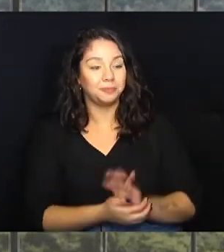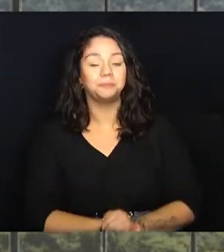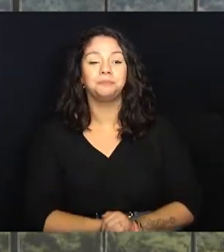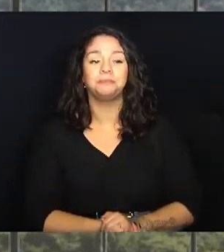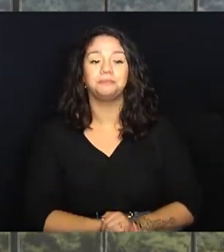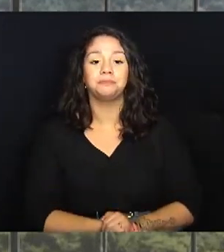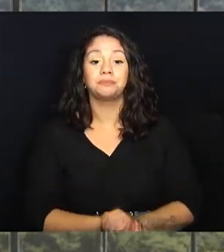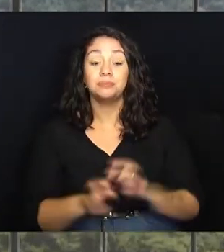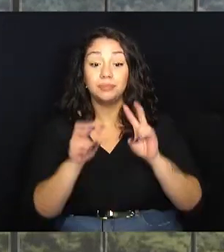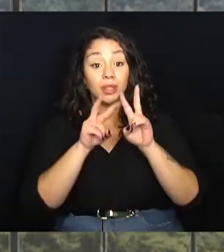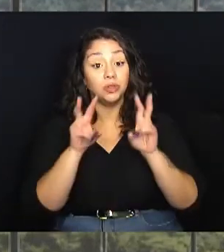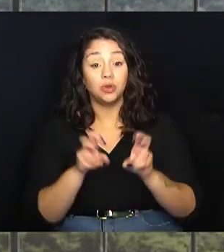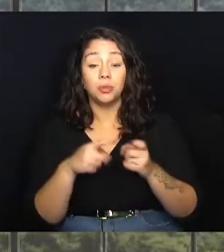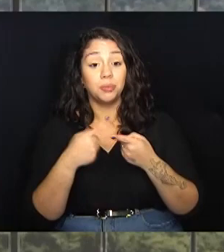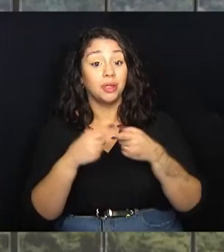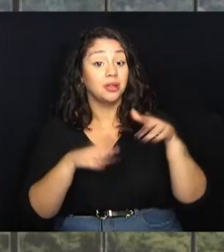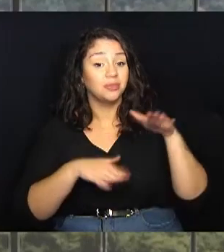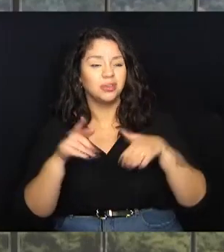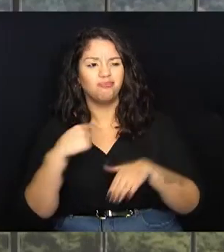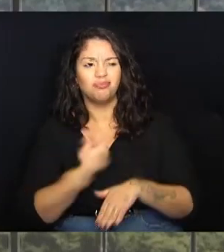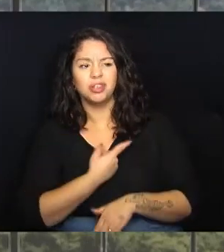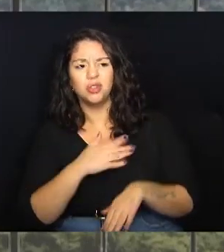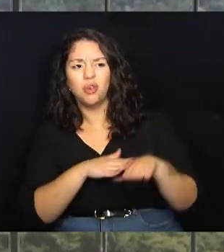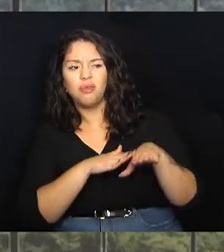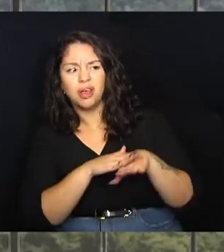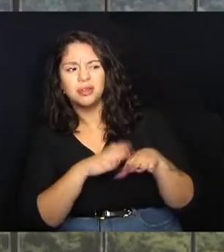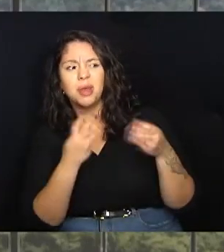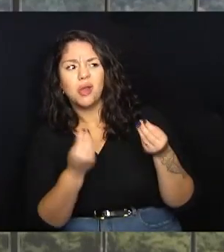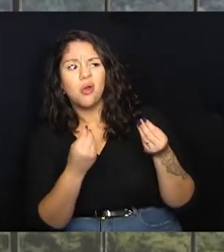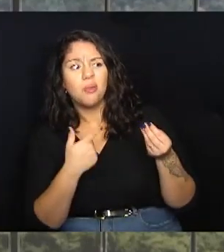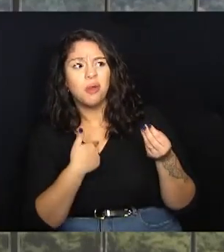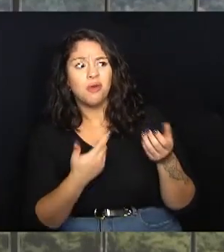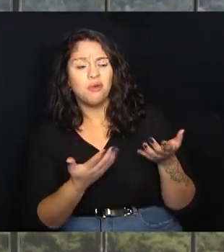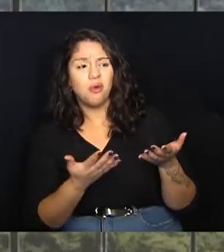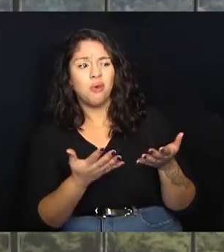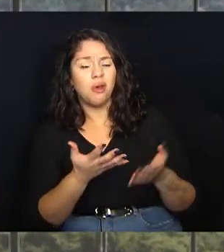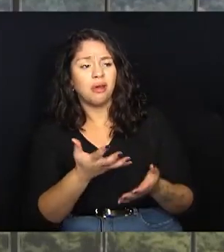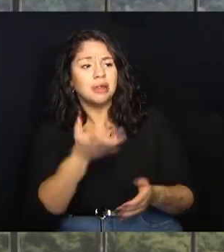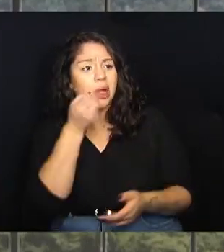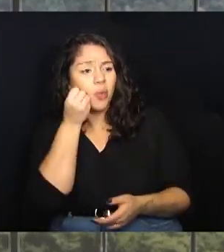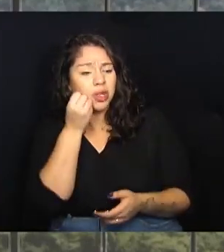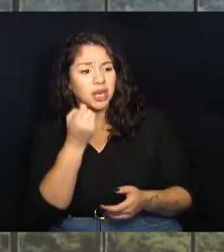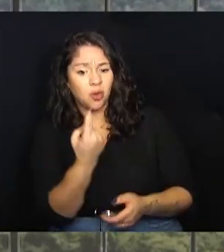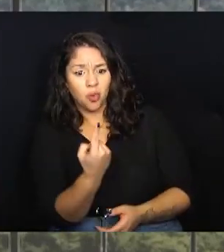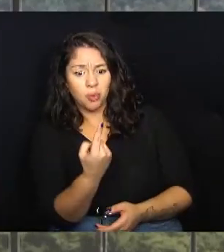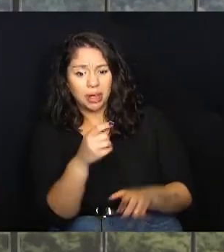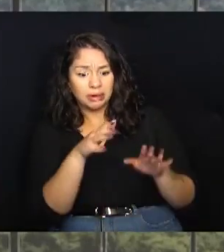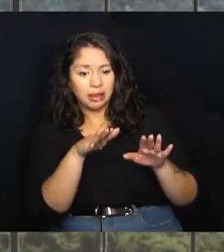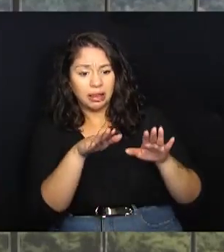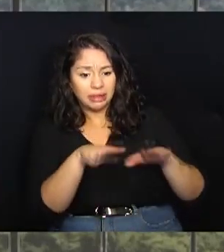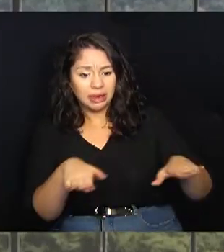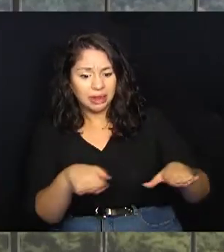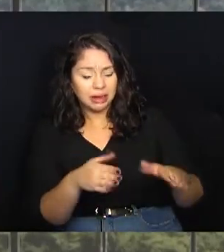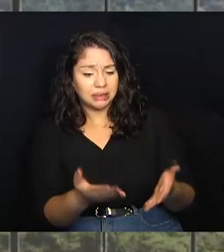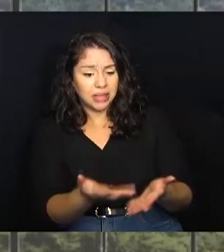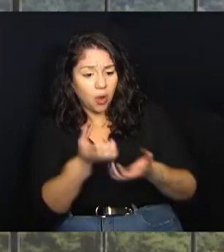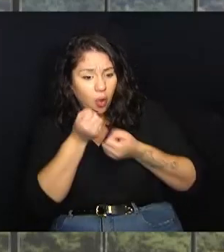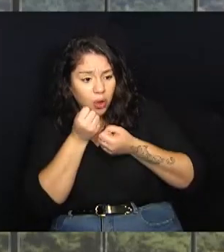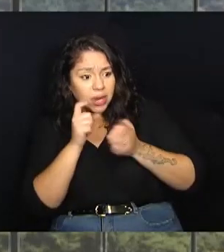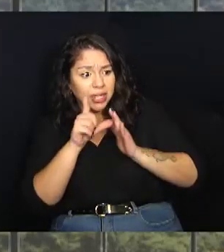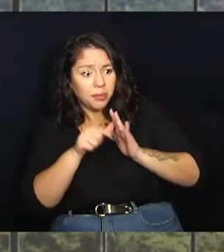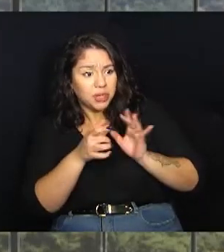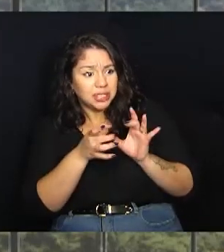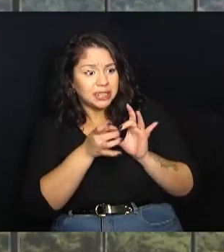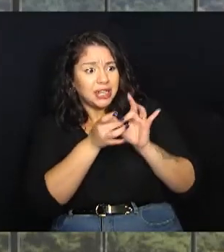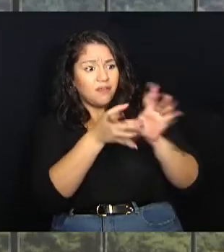essa questão que muitas vezes quando a gente até conversa, a pessoa fala, mas como eu vou ficar com uma criança e depois vou devolver essa criança? Como é